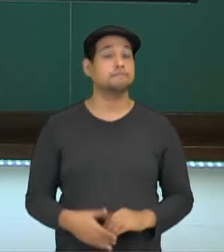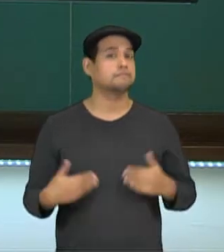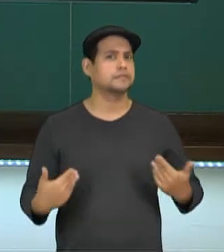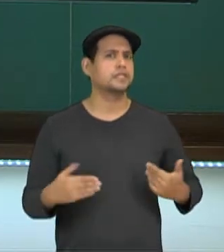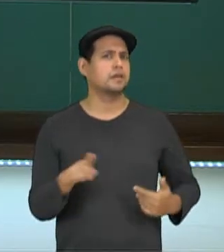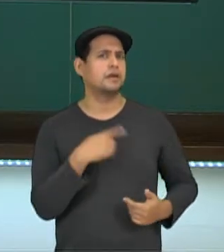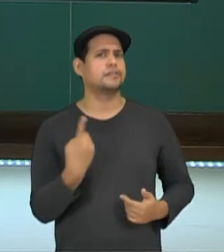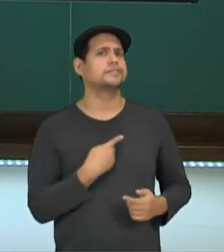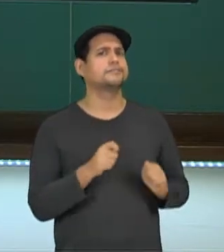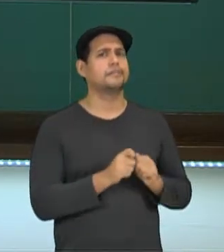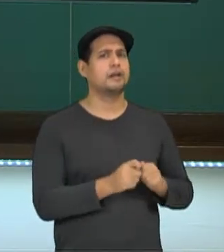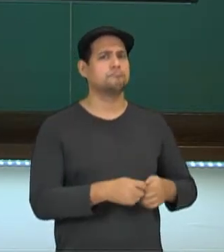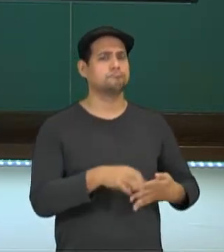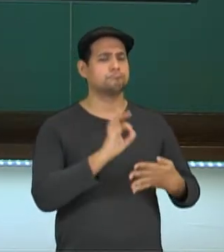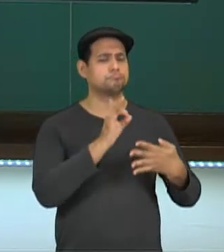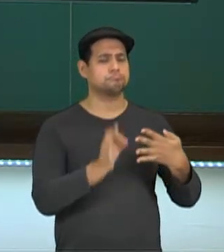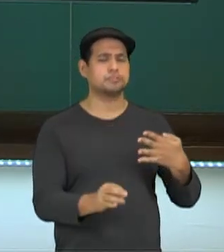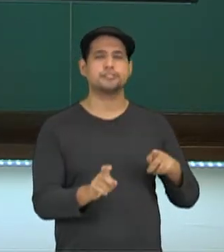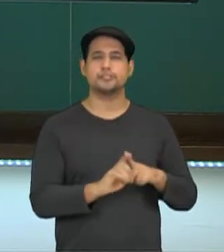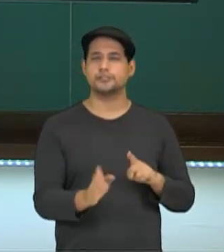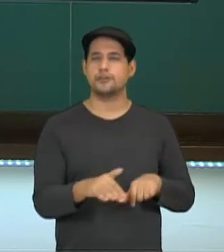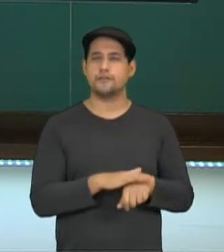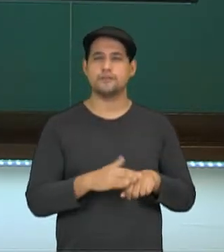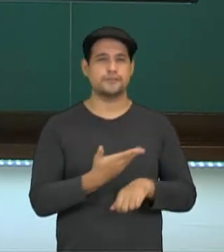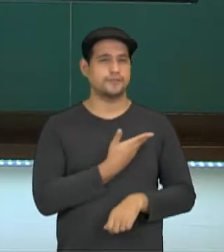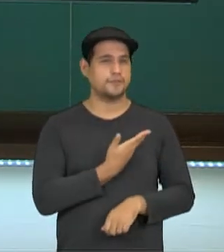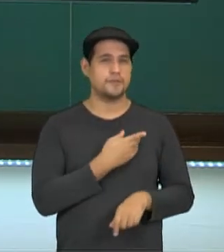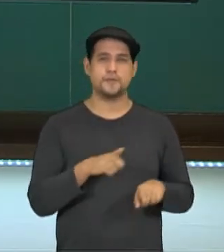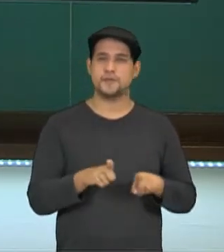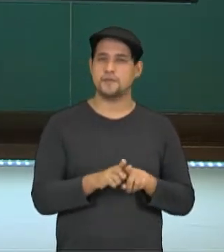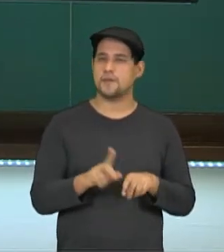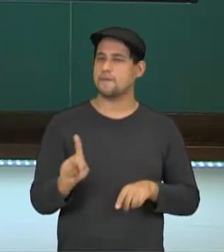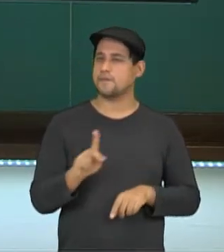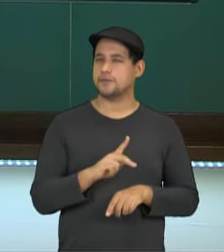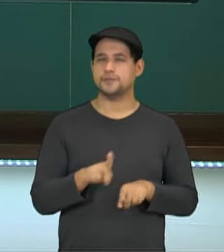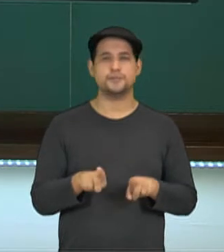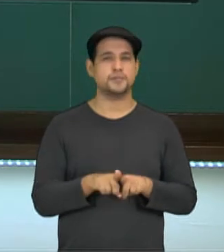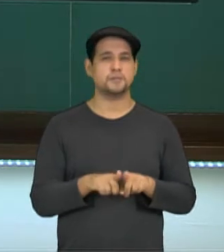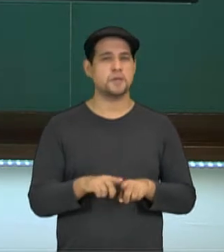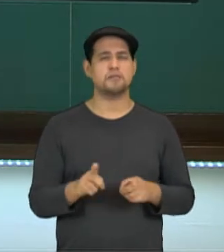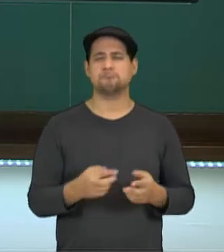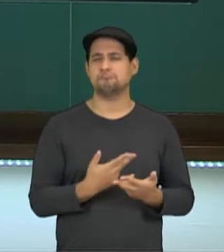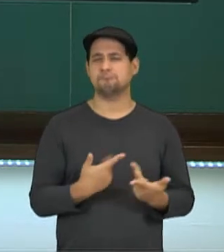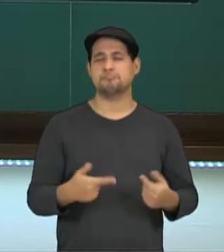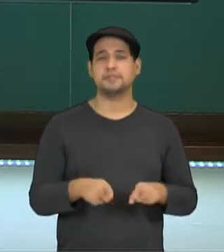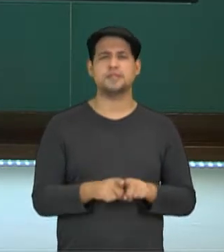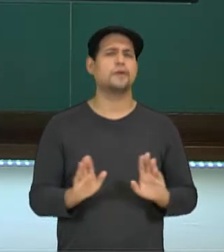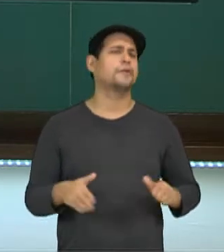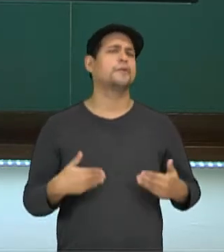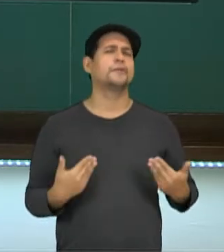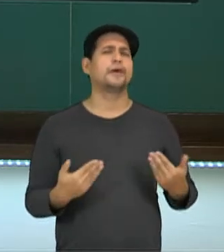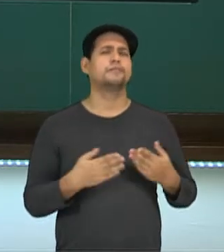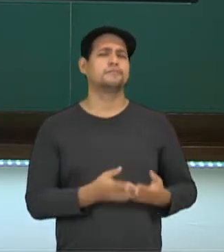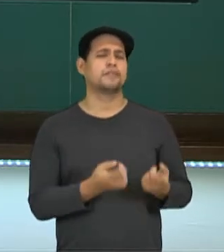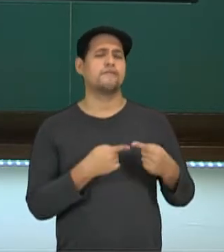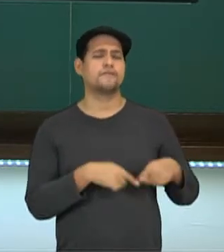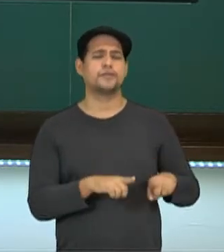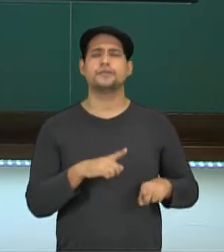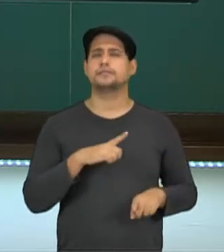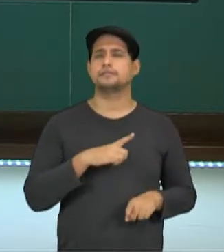Pessoal, vamos então corrigir, né? Você conversou com os teus colegas, com o teu professor, a tua professora, quais são os